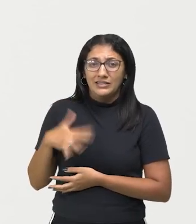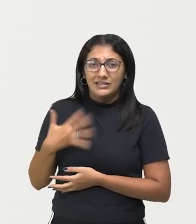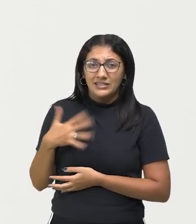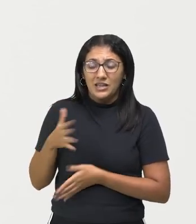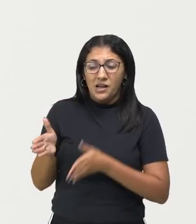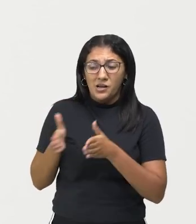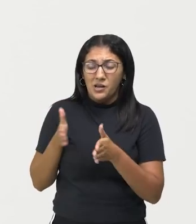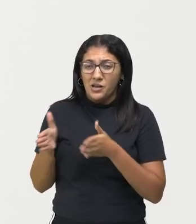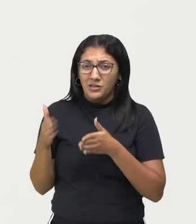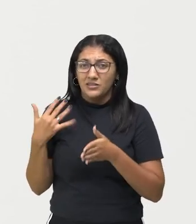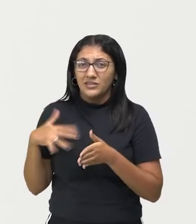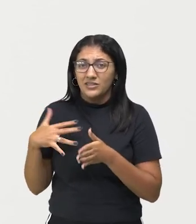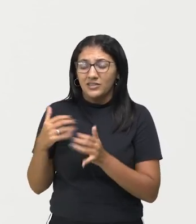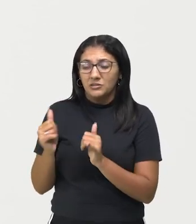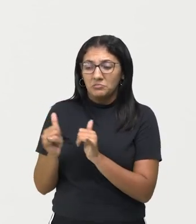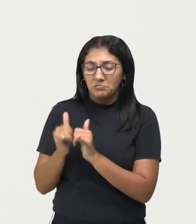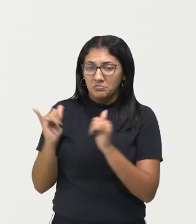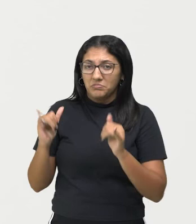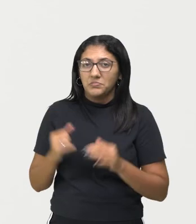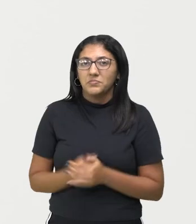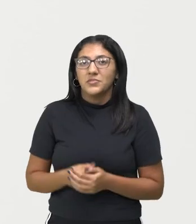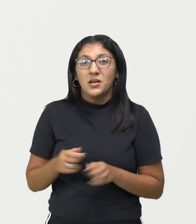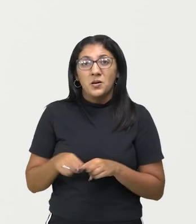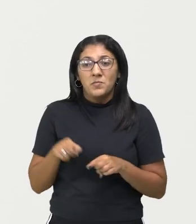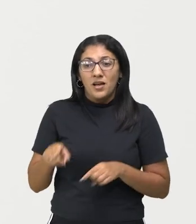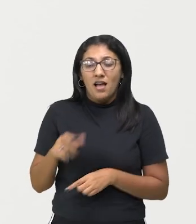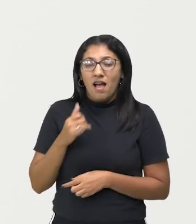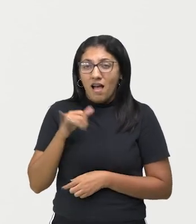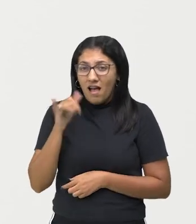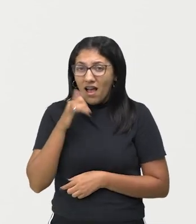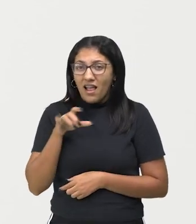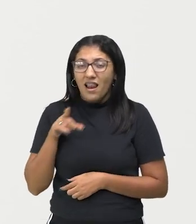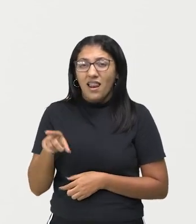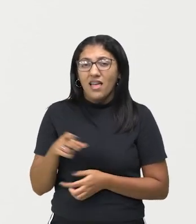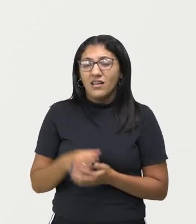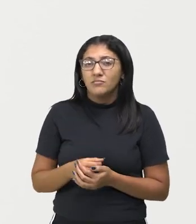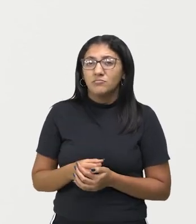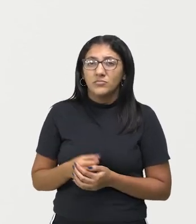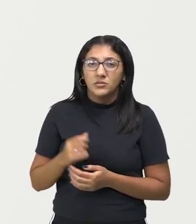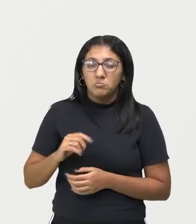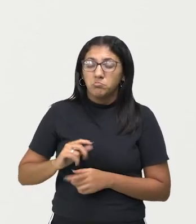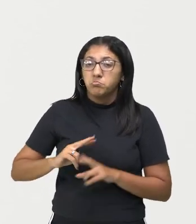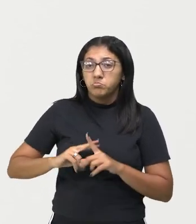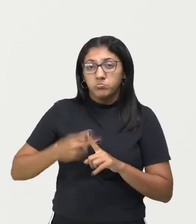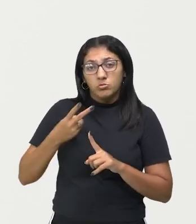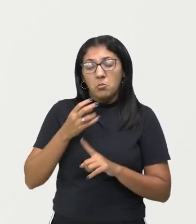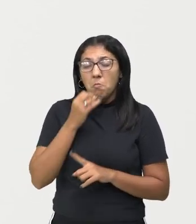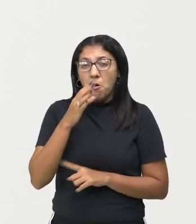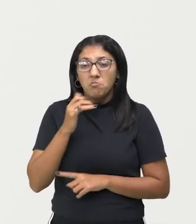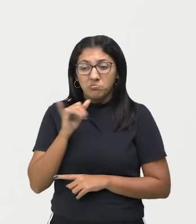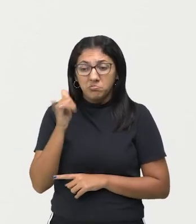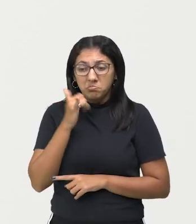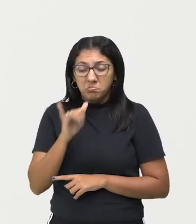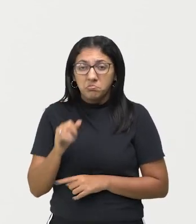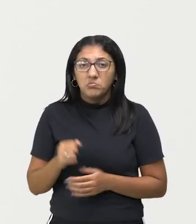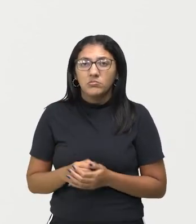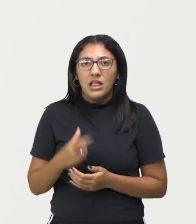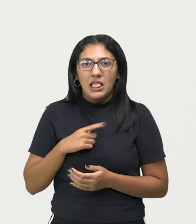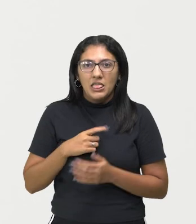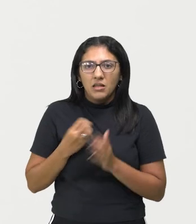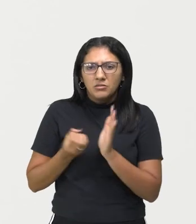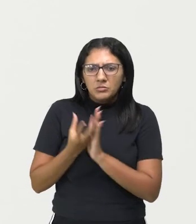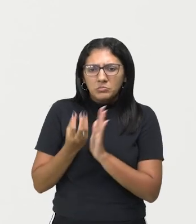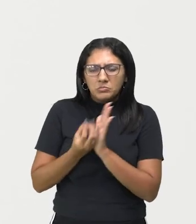época. Então, a energia gerada dela até os dias de hoje é considerada de nível alto, porque foi tanto dinheiro para aquela produção de